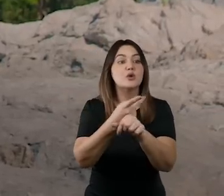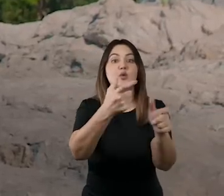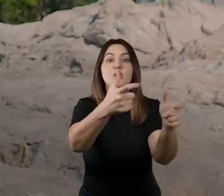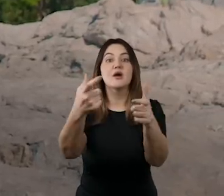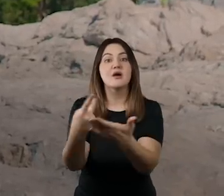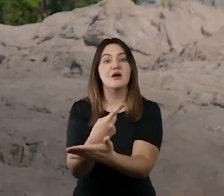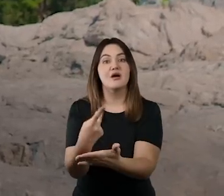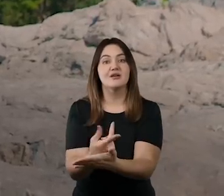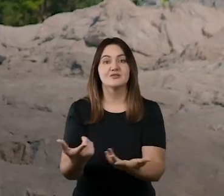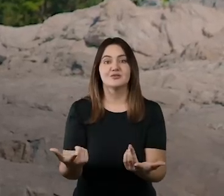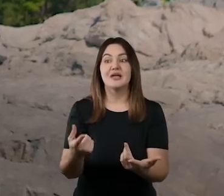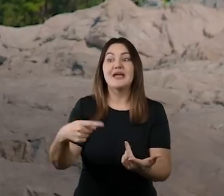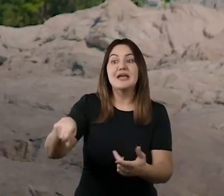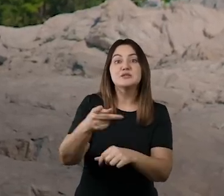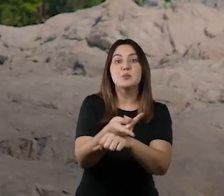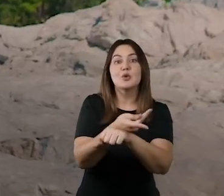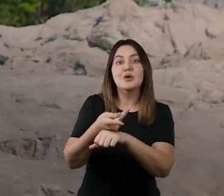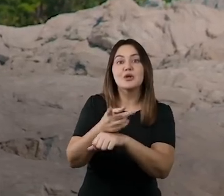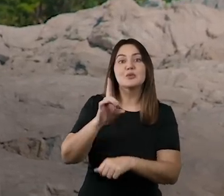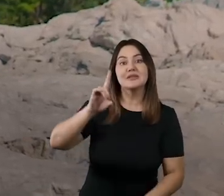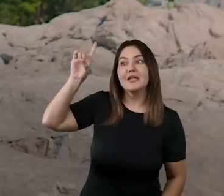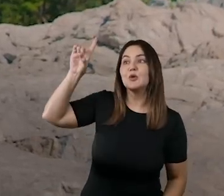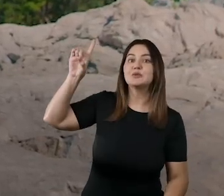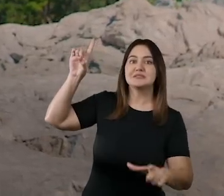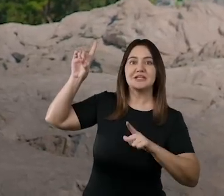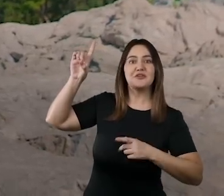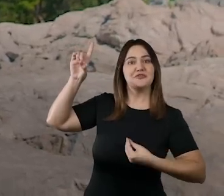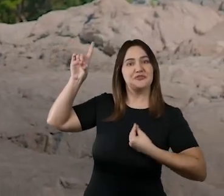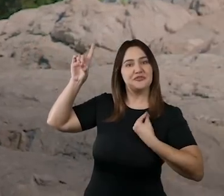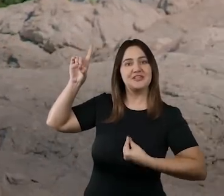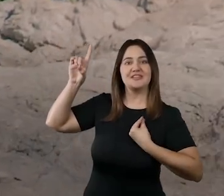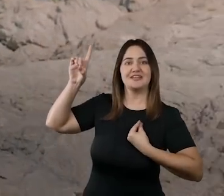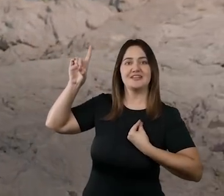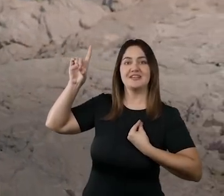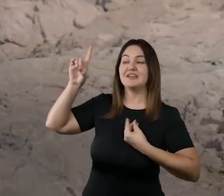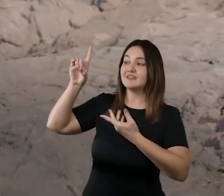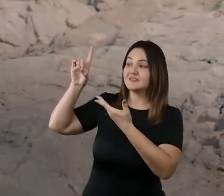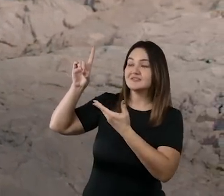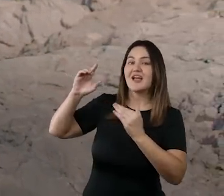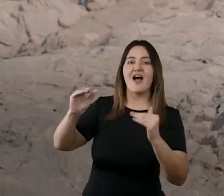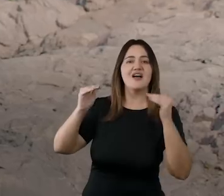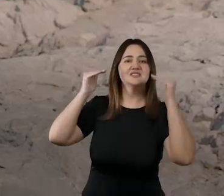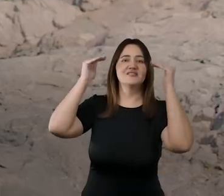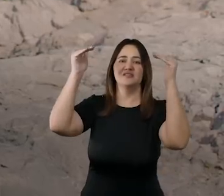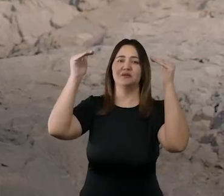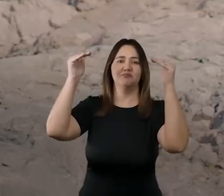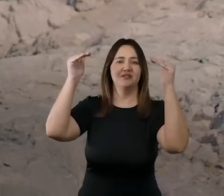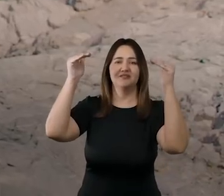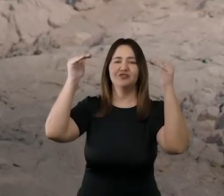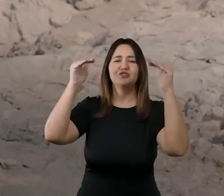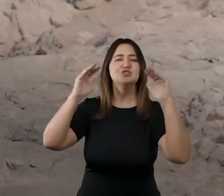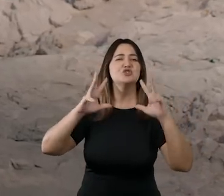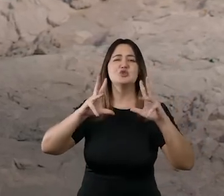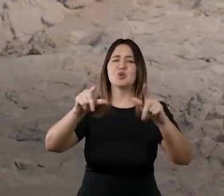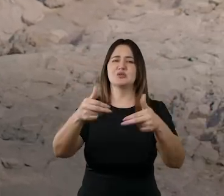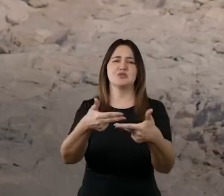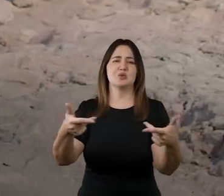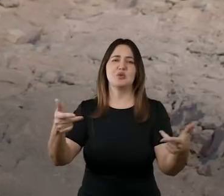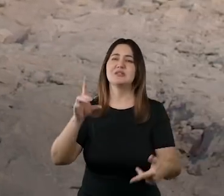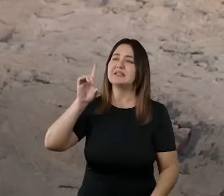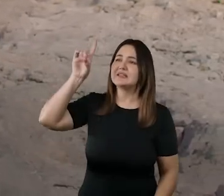Deus que eles mal sabem que existe. Um Deus que está acima de qualquer conveniência. Um Deus que é